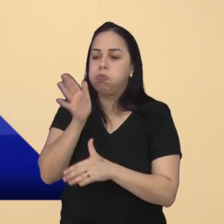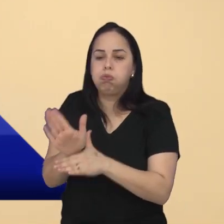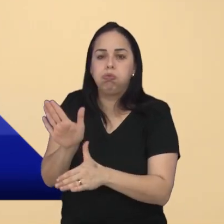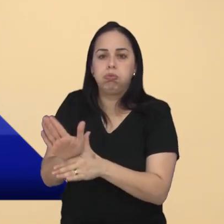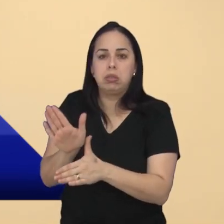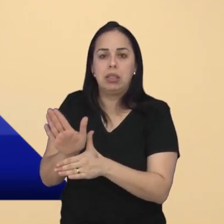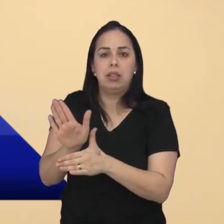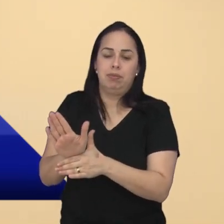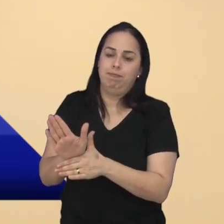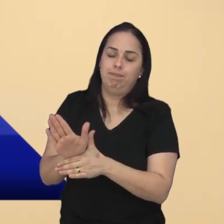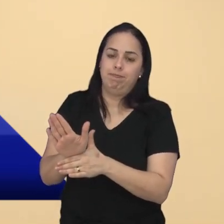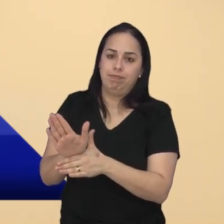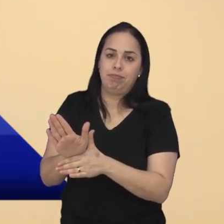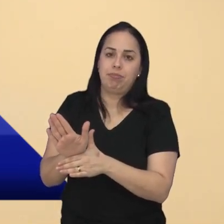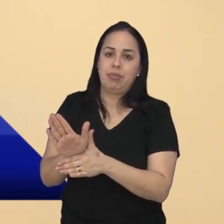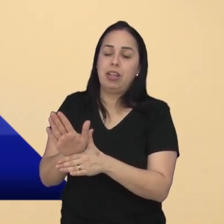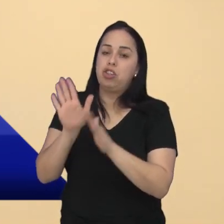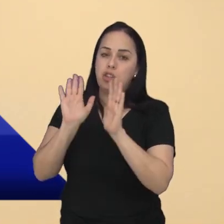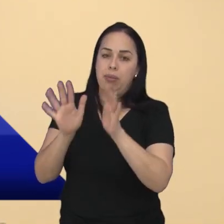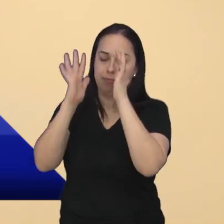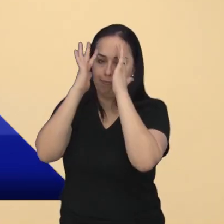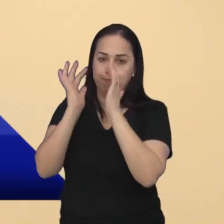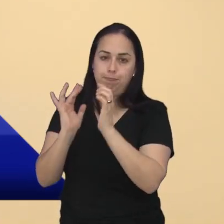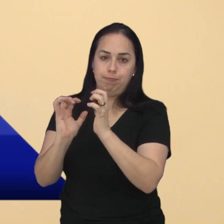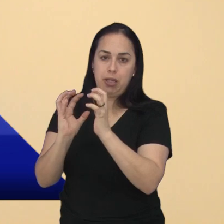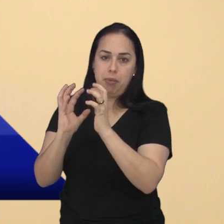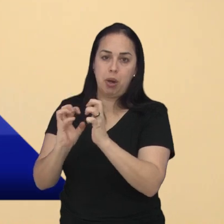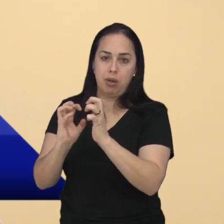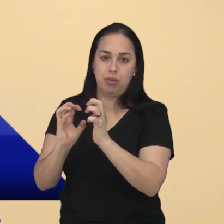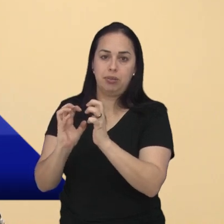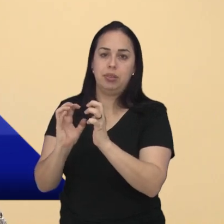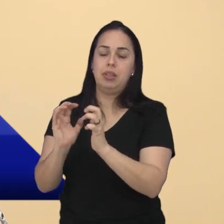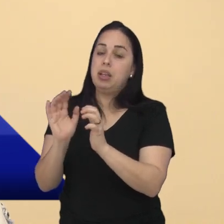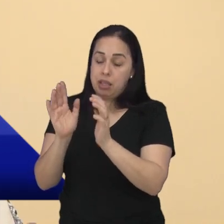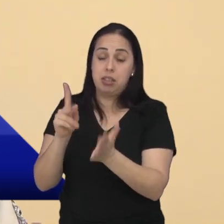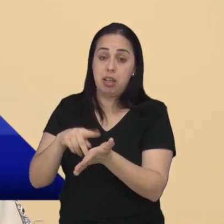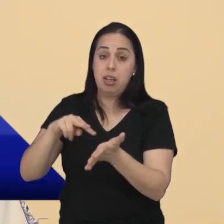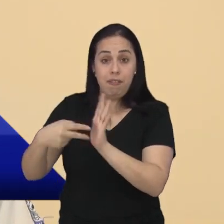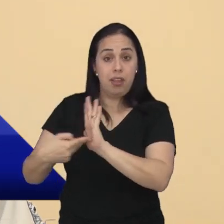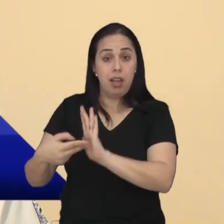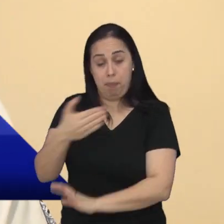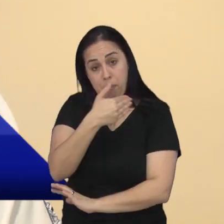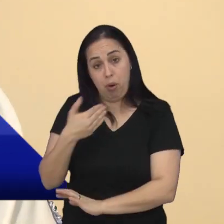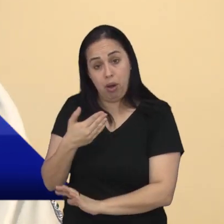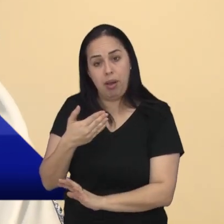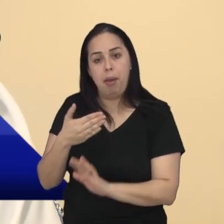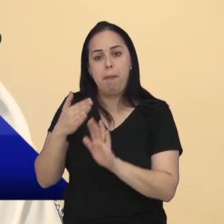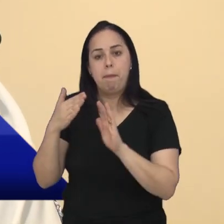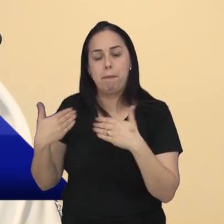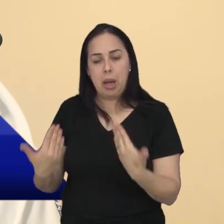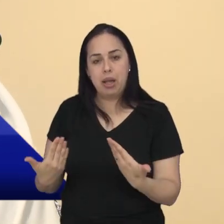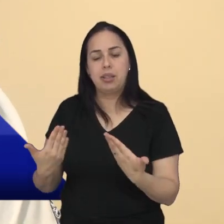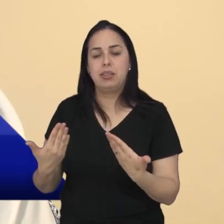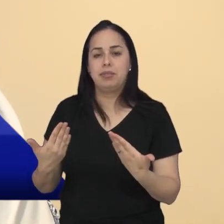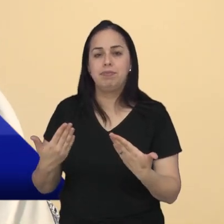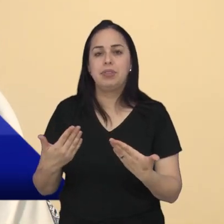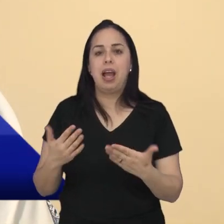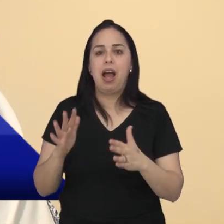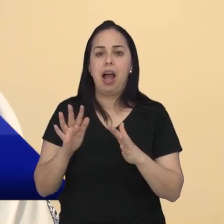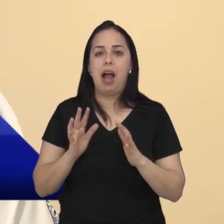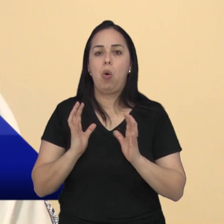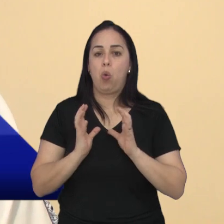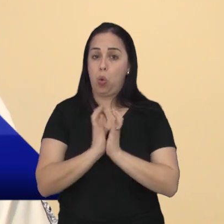não é uma fila indiana. Nós temos o peso, a compatibilidade de peso entre doador e receptor, é um critério importante,